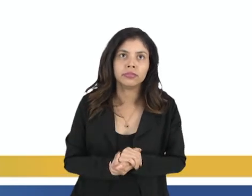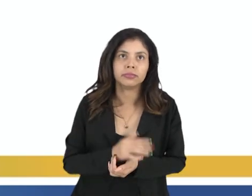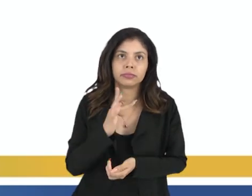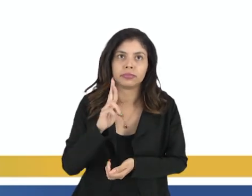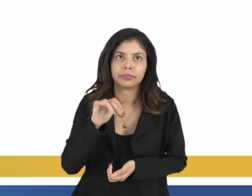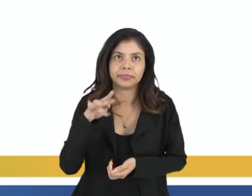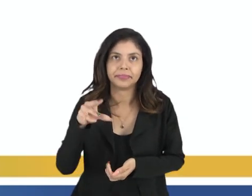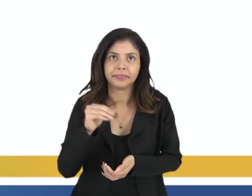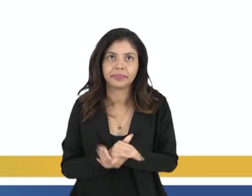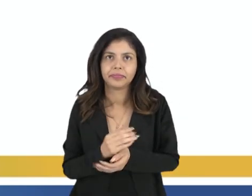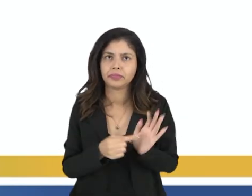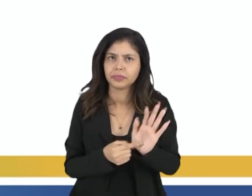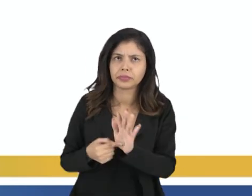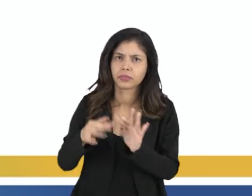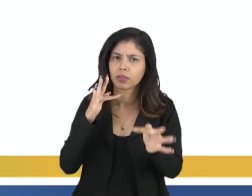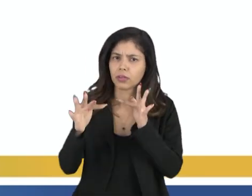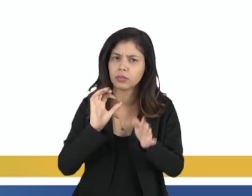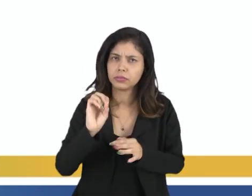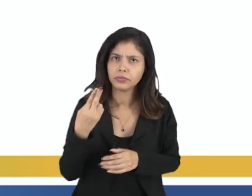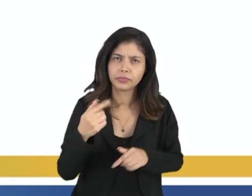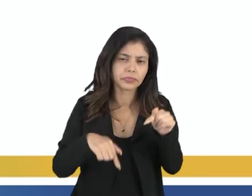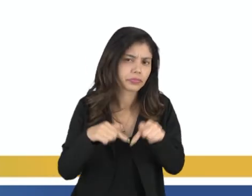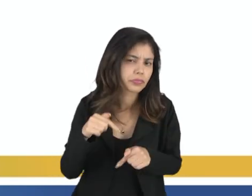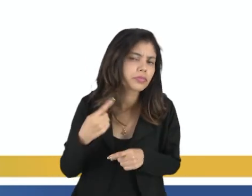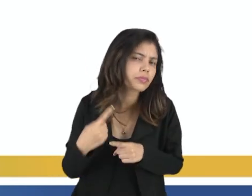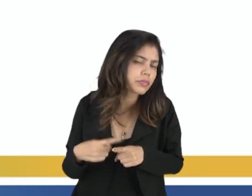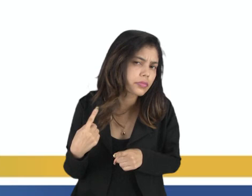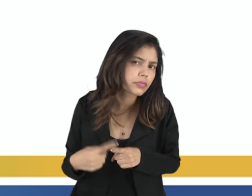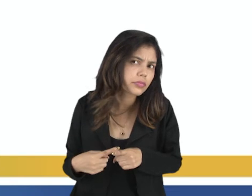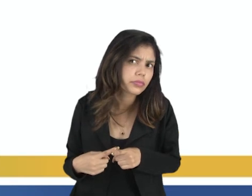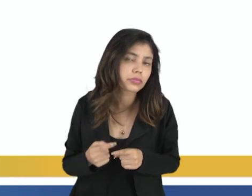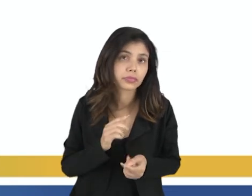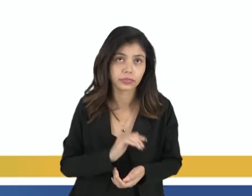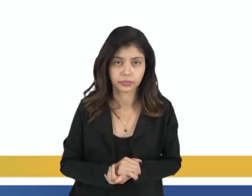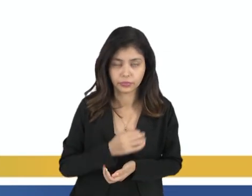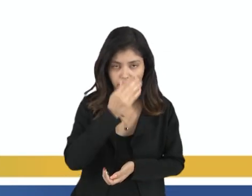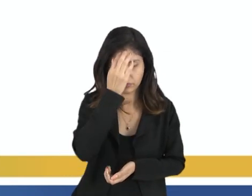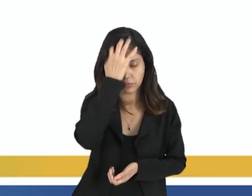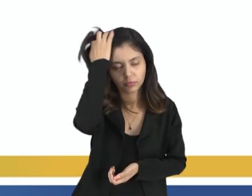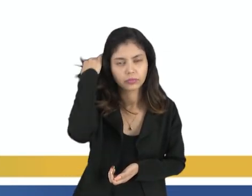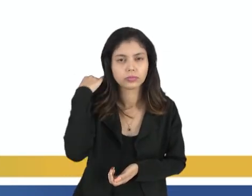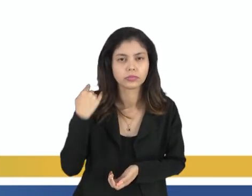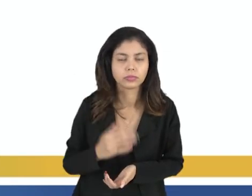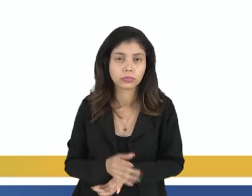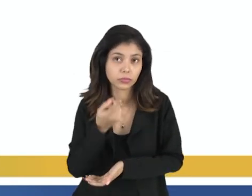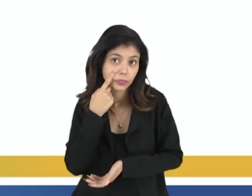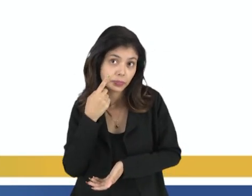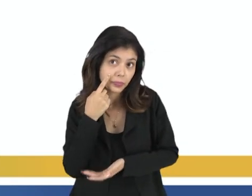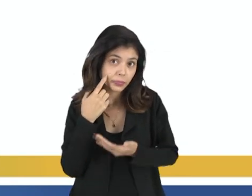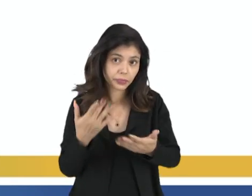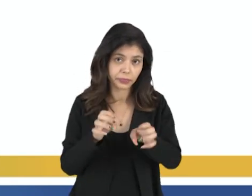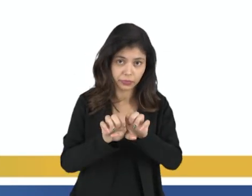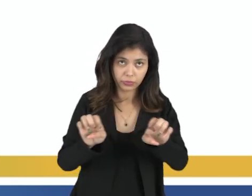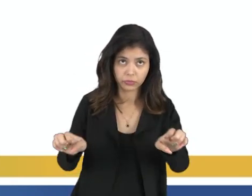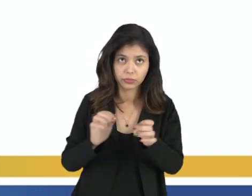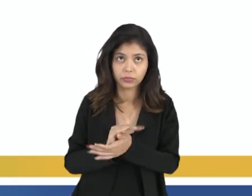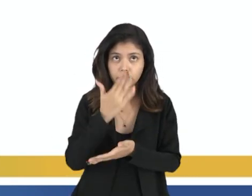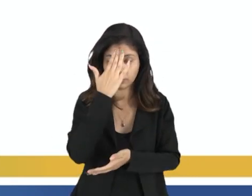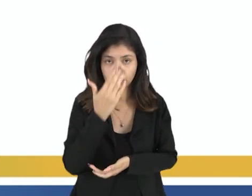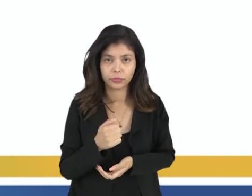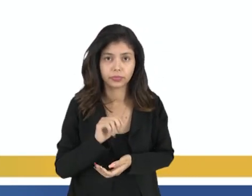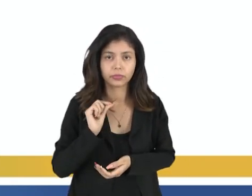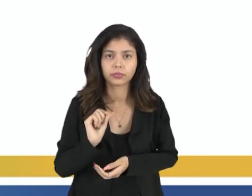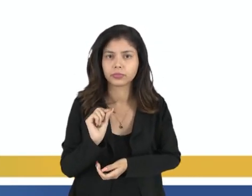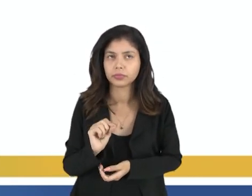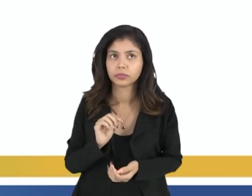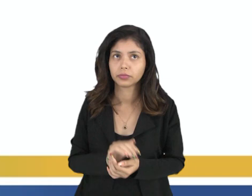fotossíntese representa um fenômeno físico ou químico e por quê? Então, a gente olha aqui para essa equação, a gente já sabe que é